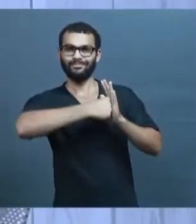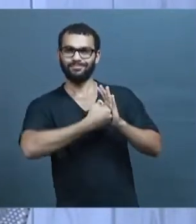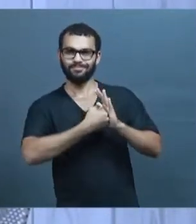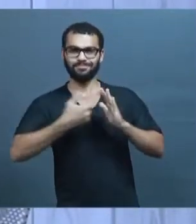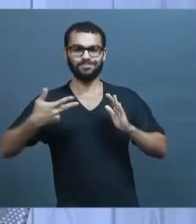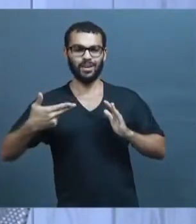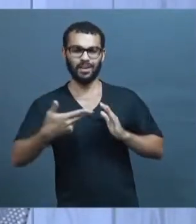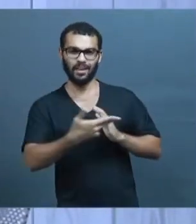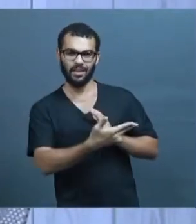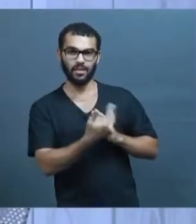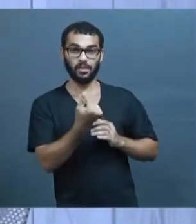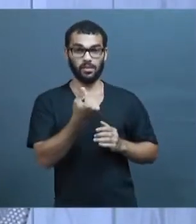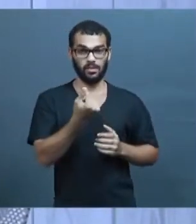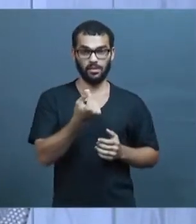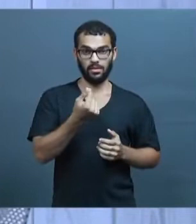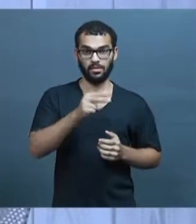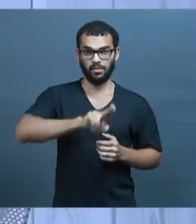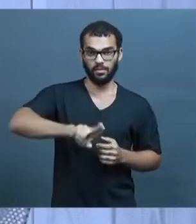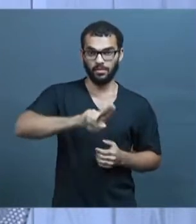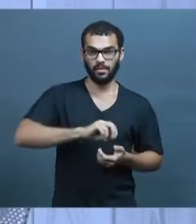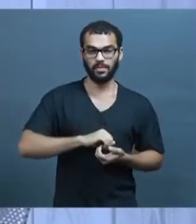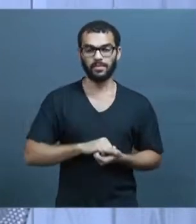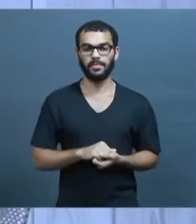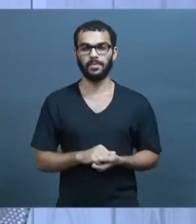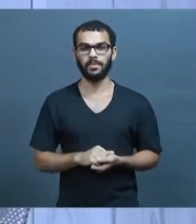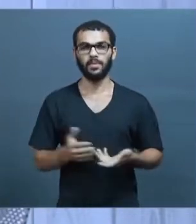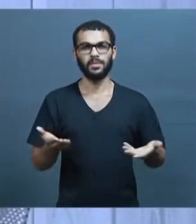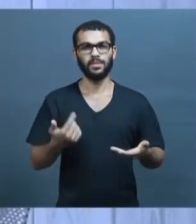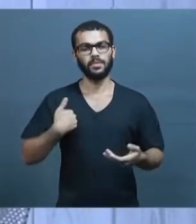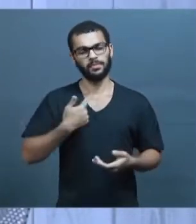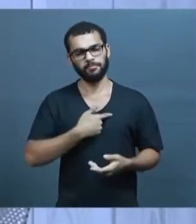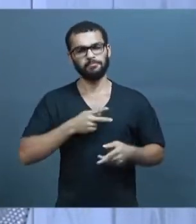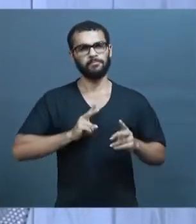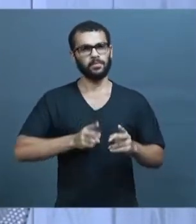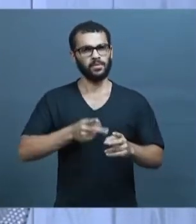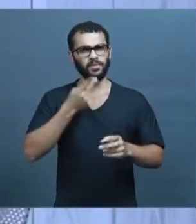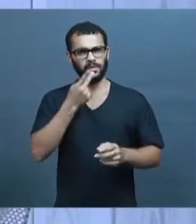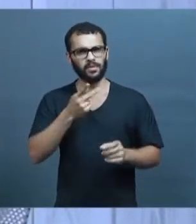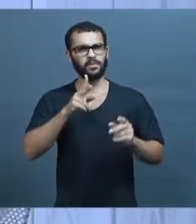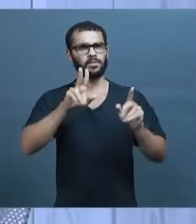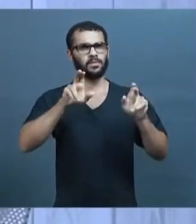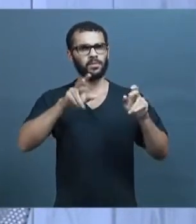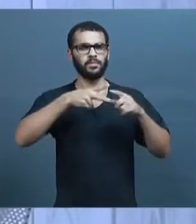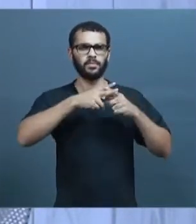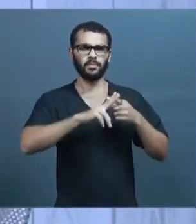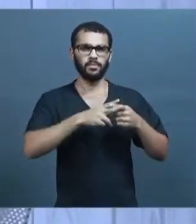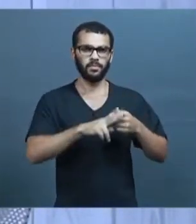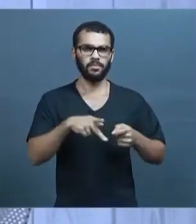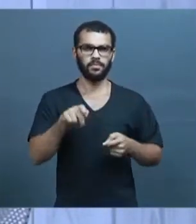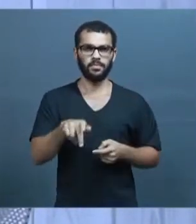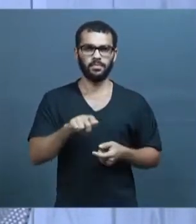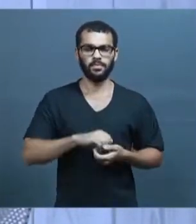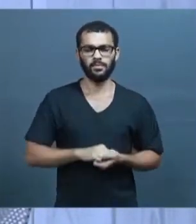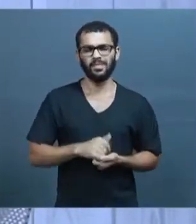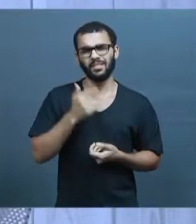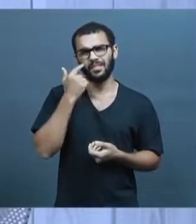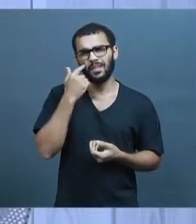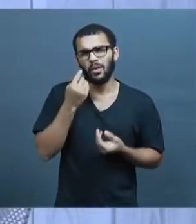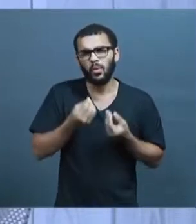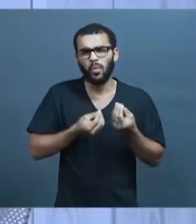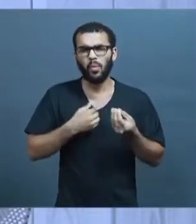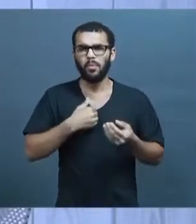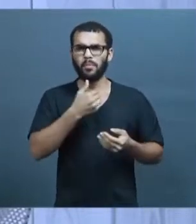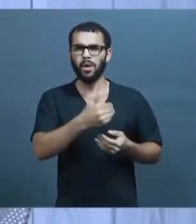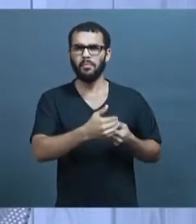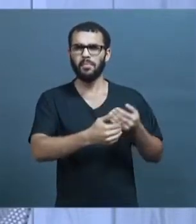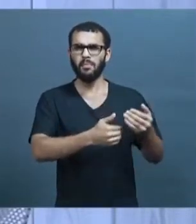de Uberlândia. E hoje continuamos a falar sobre a reforma da Previdência. Vamos entender como funciona a tramitação da